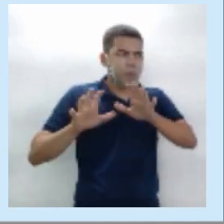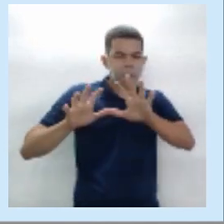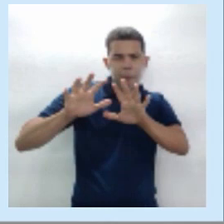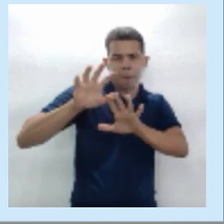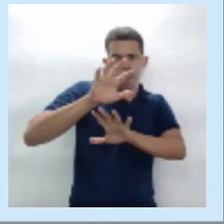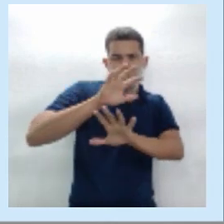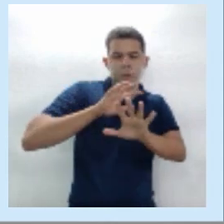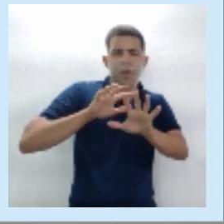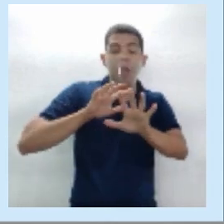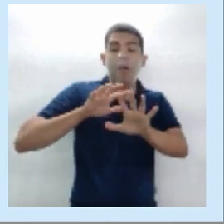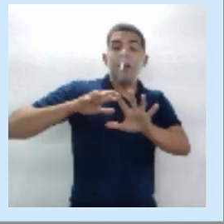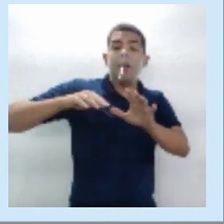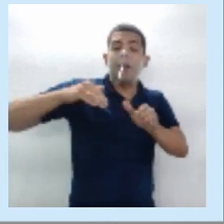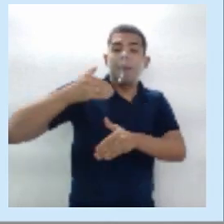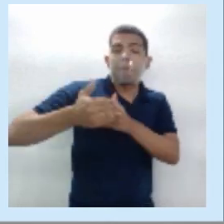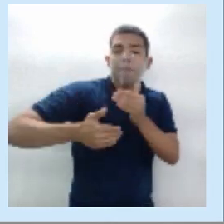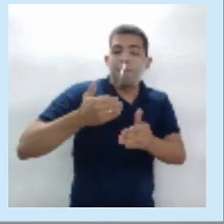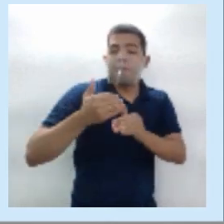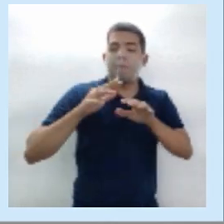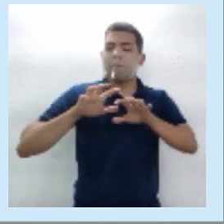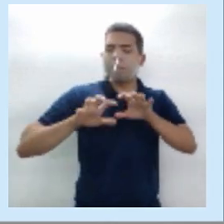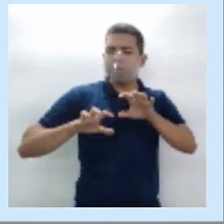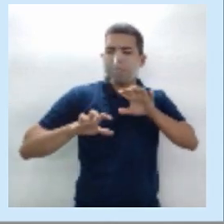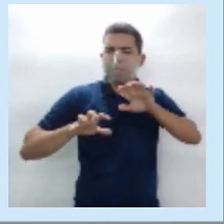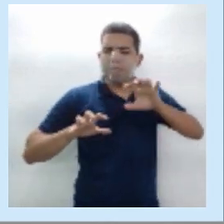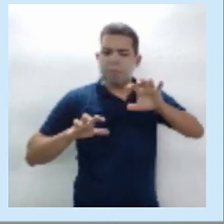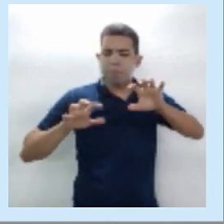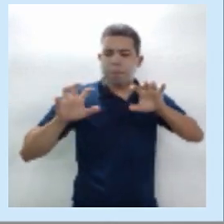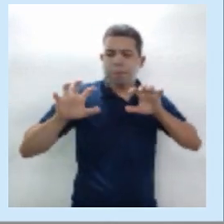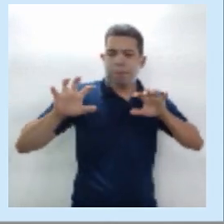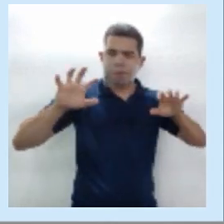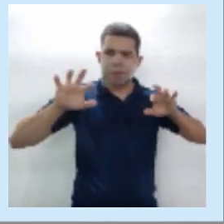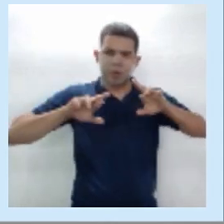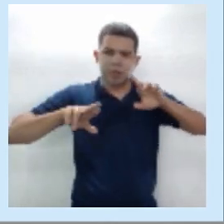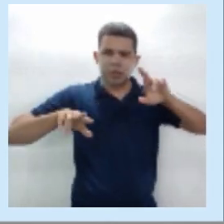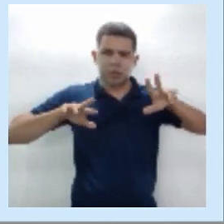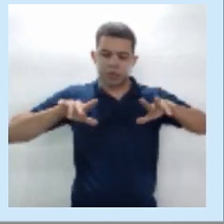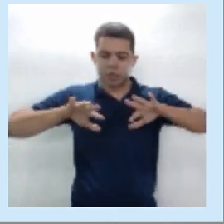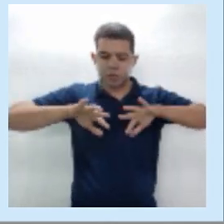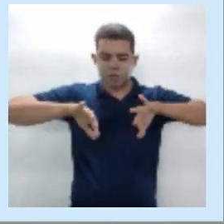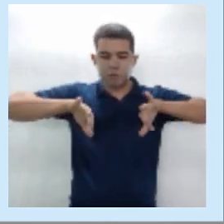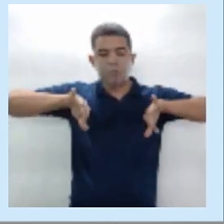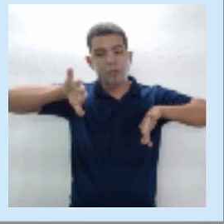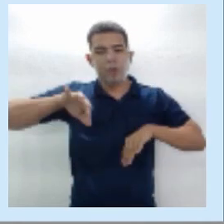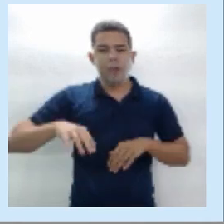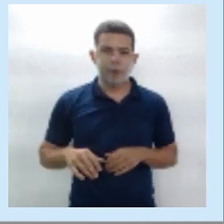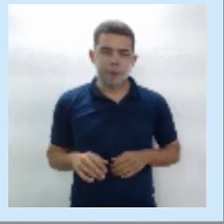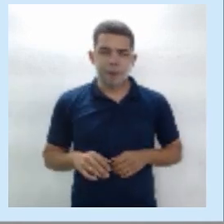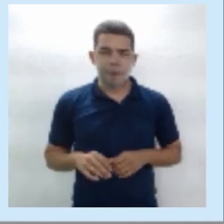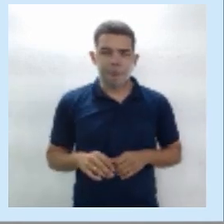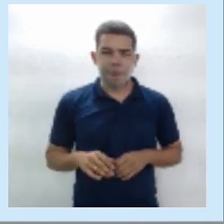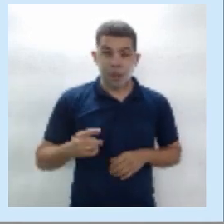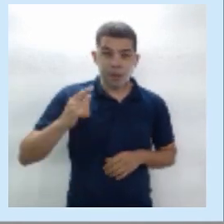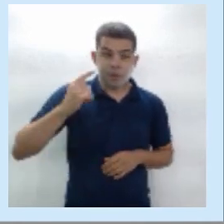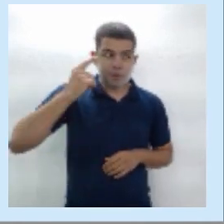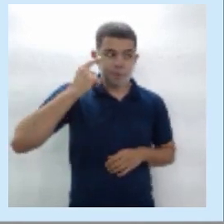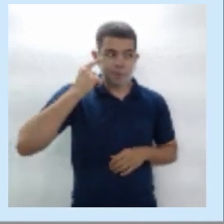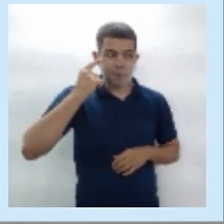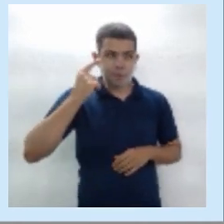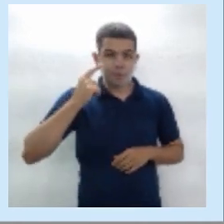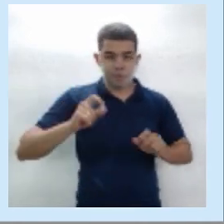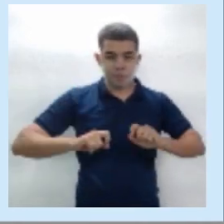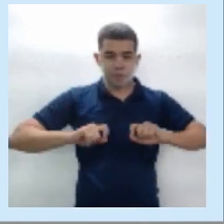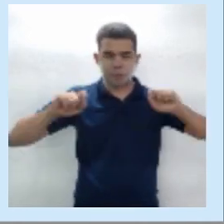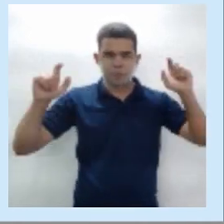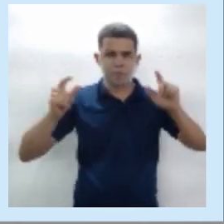é que esses continentes, eles começaram a ser separados. Bora lá para a telinha para a